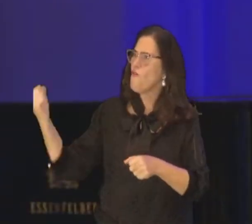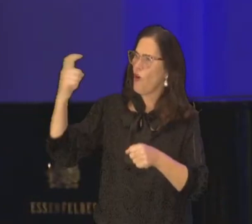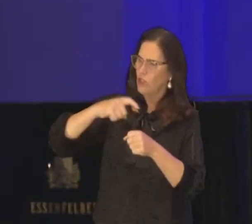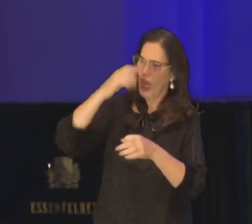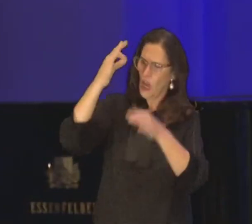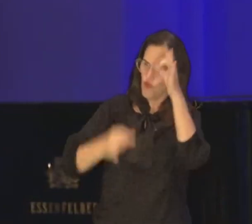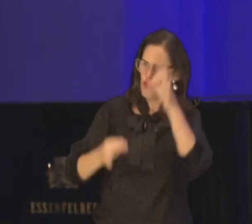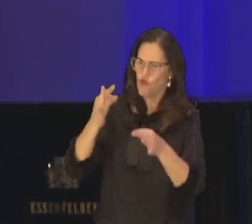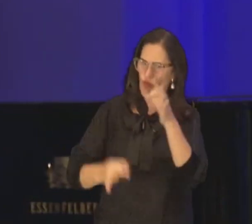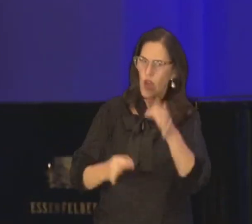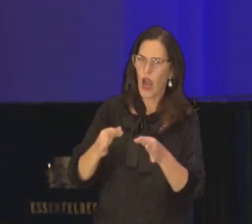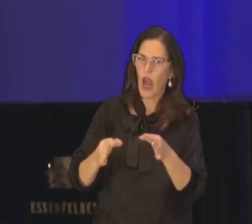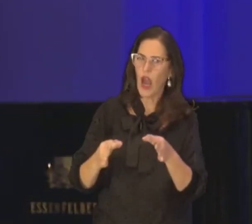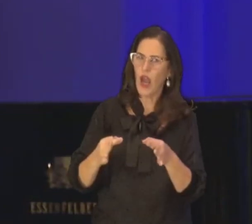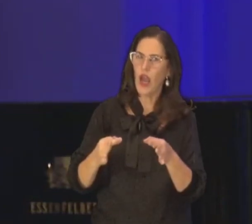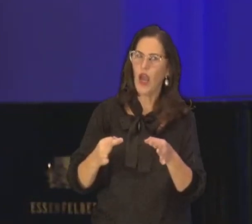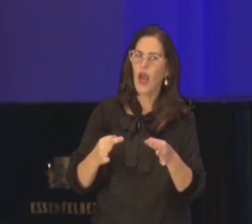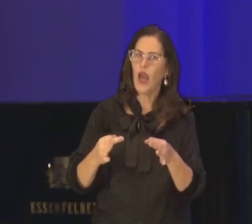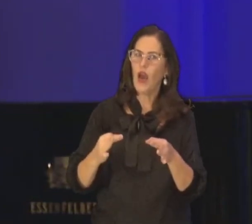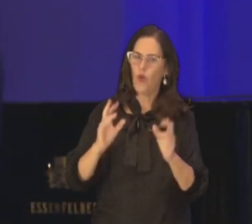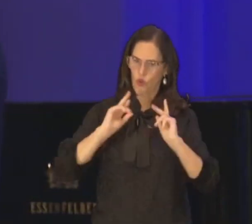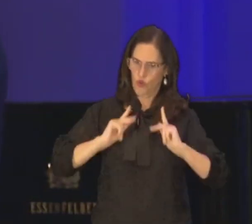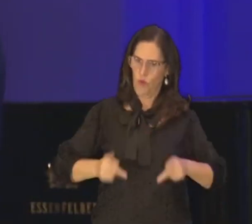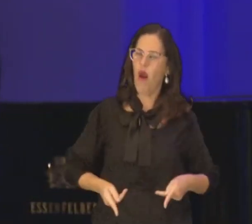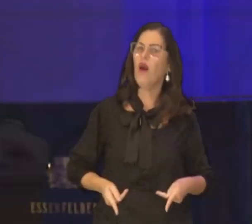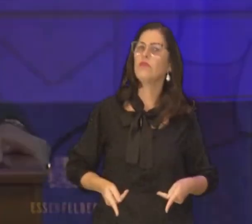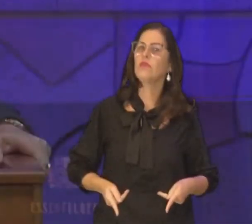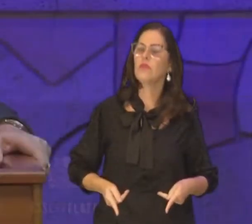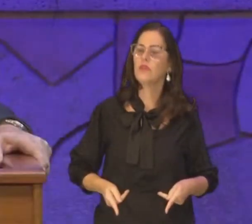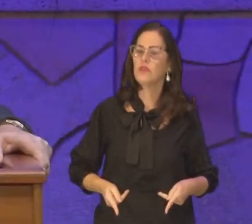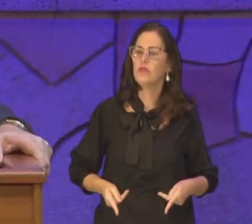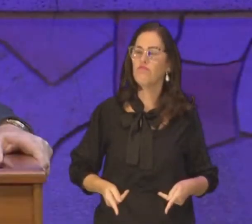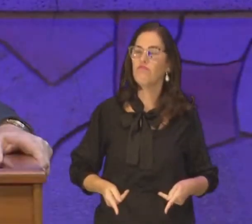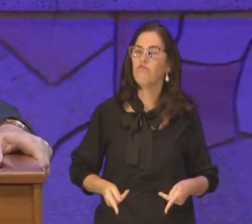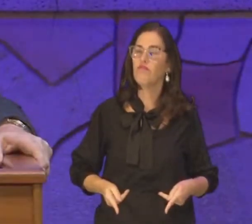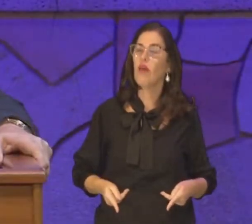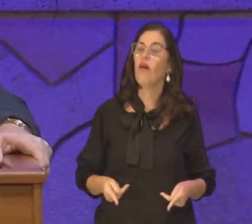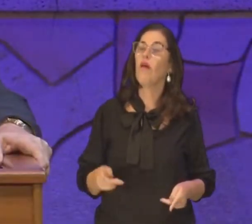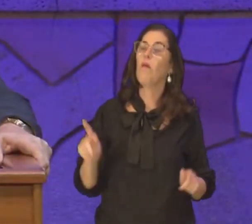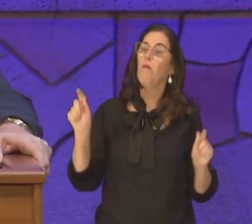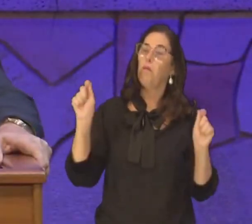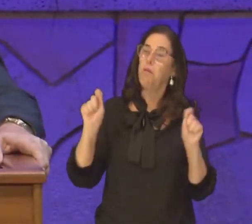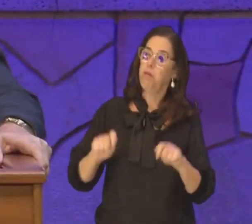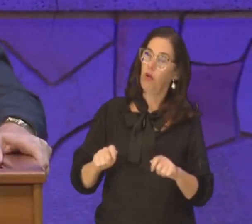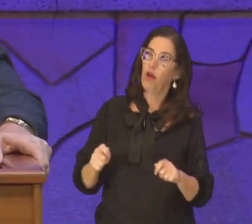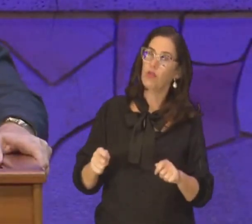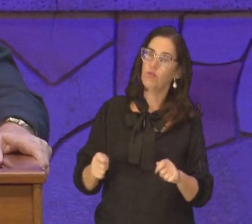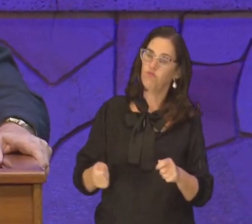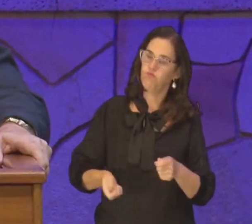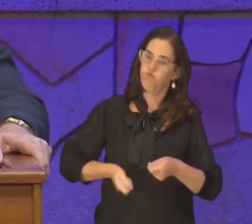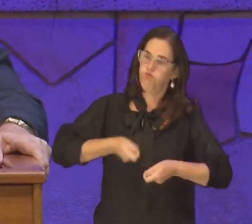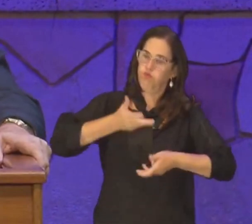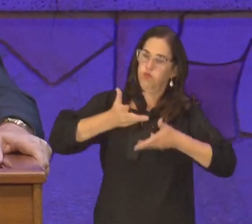para julgar as obras dos seres humanos, isto pode provocar